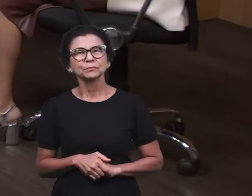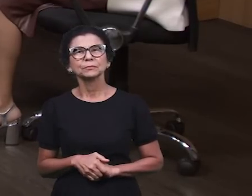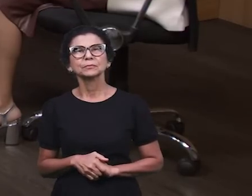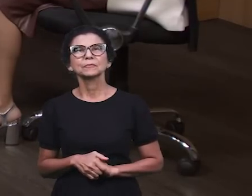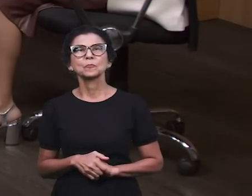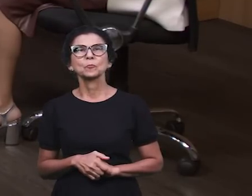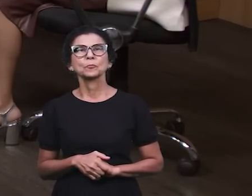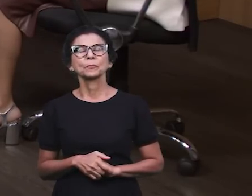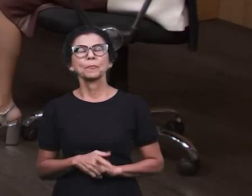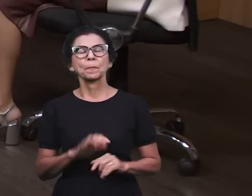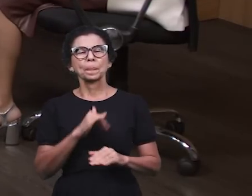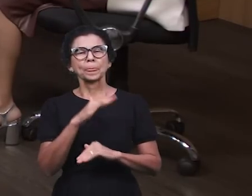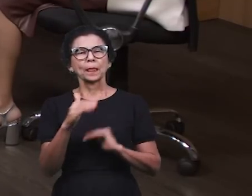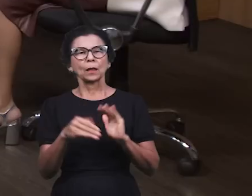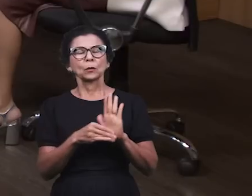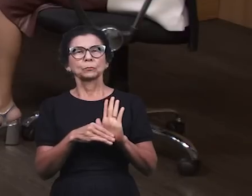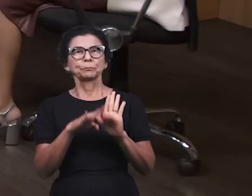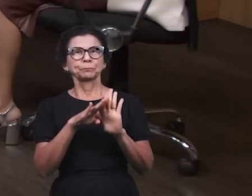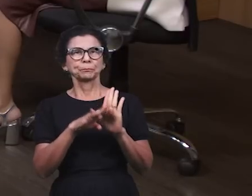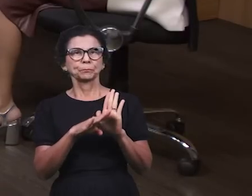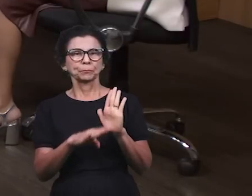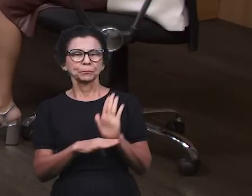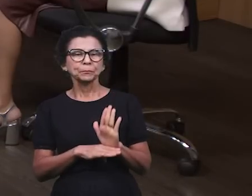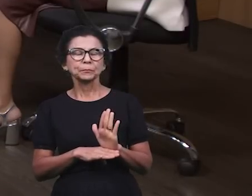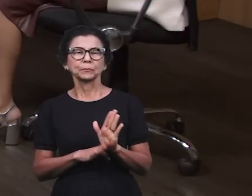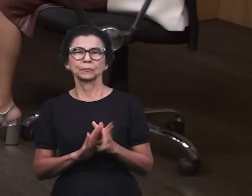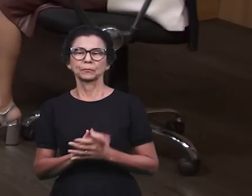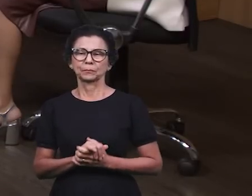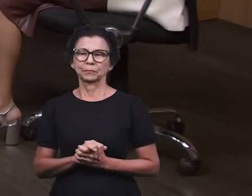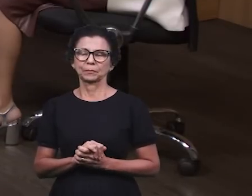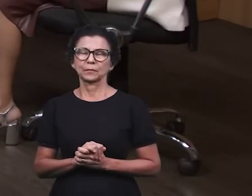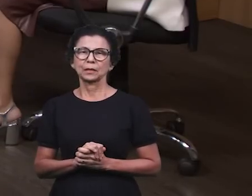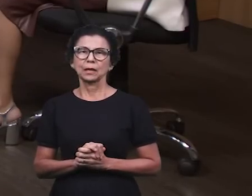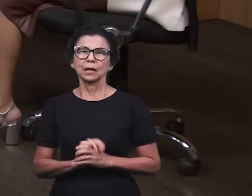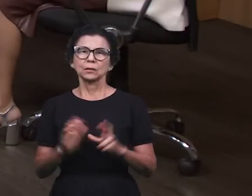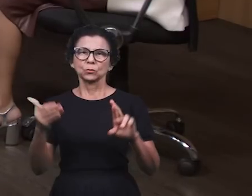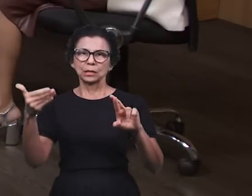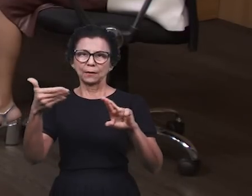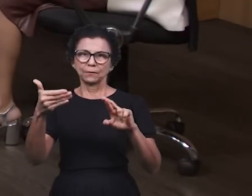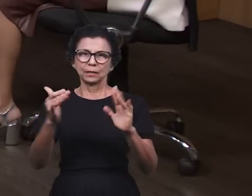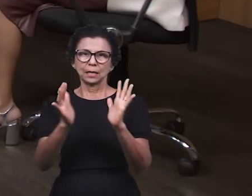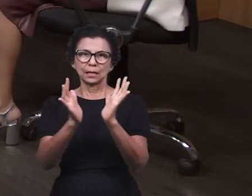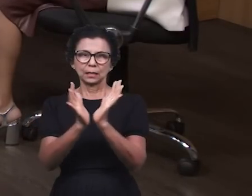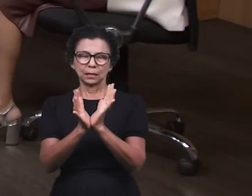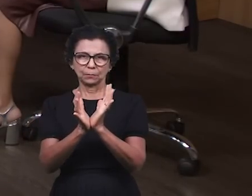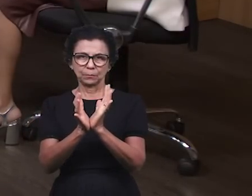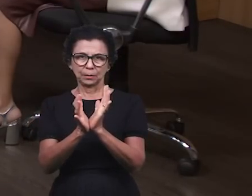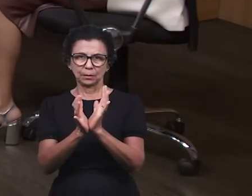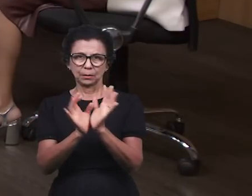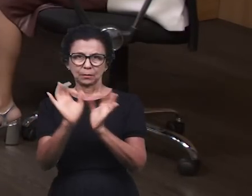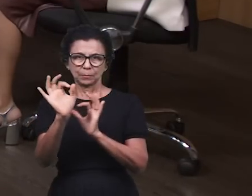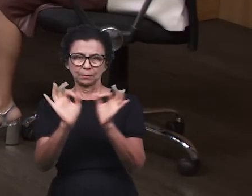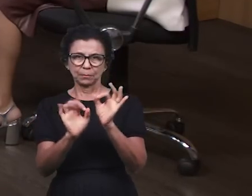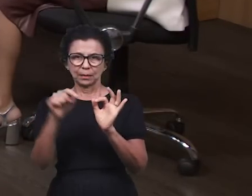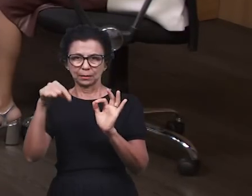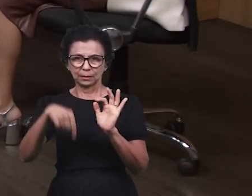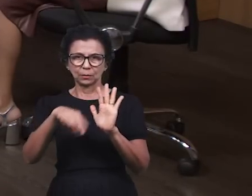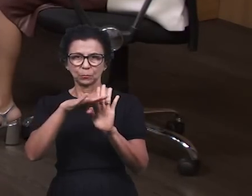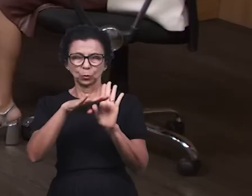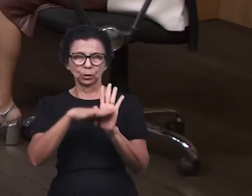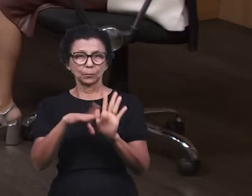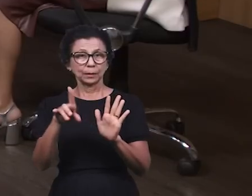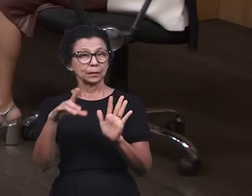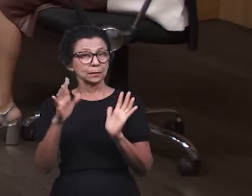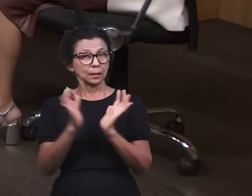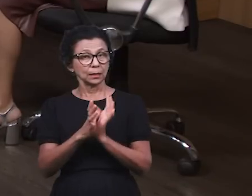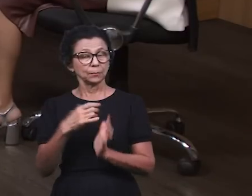todas as edições do programa, de falar da equipe de produção, porque esse trabalho é totalmente voluntário. Totalmente voluntário.